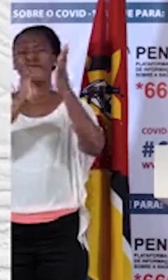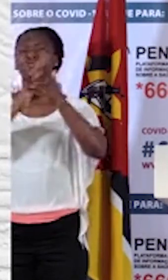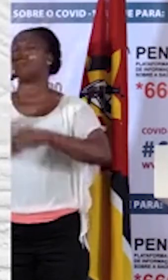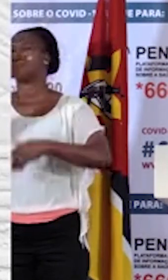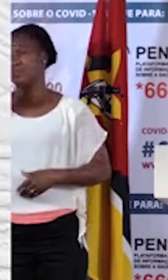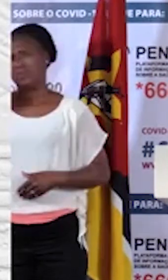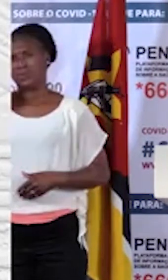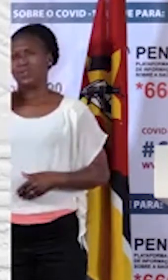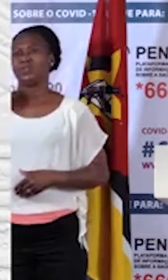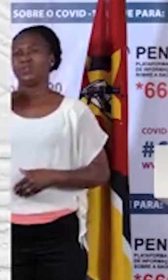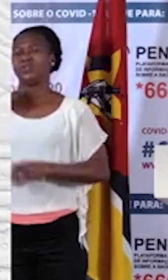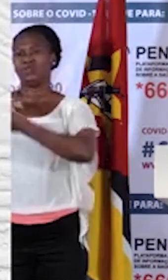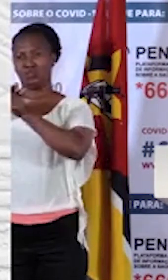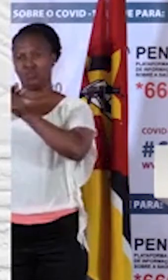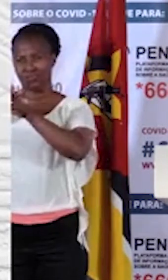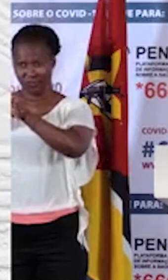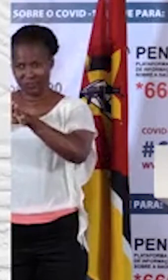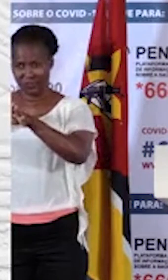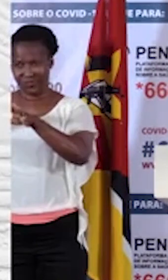infecção de Covid-19